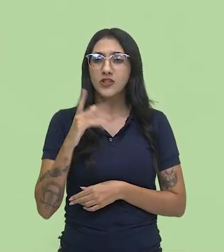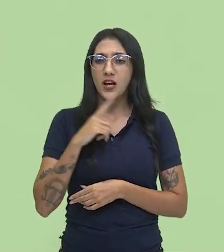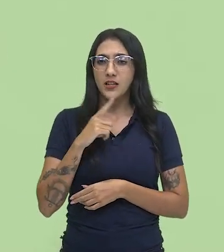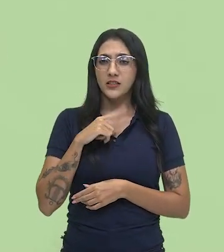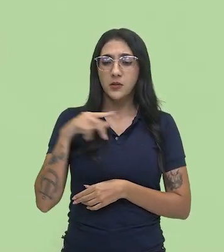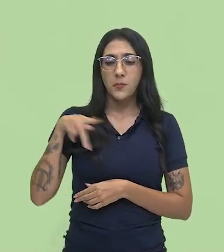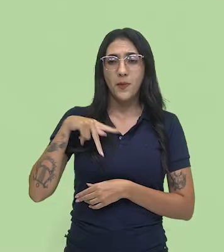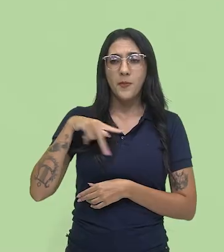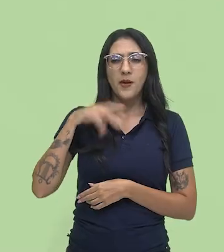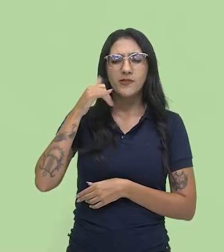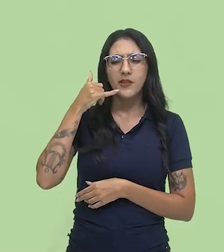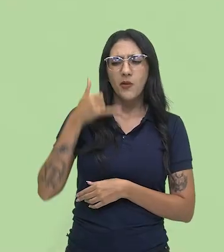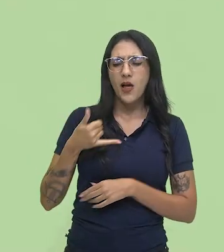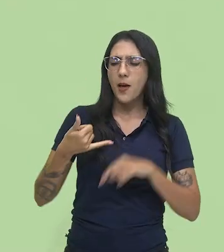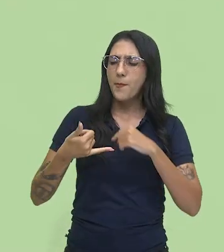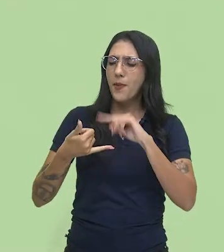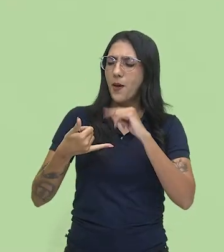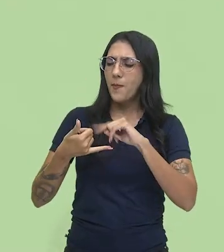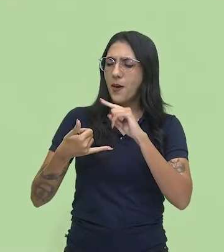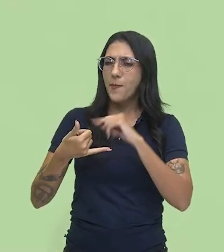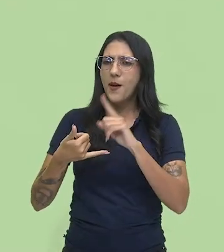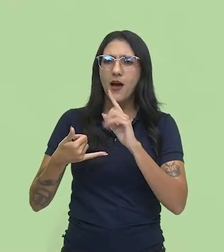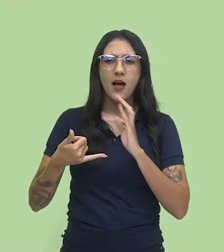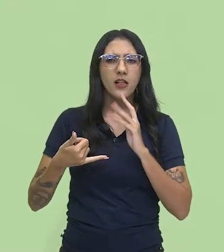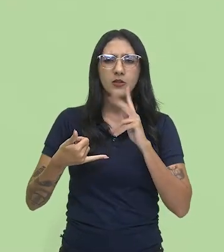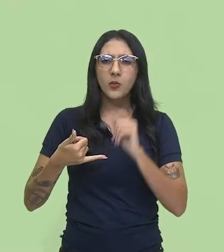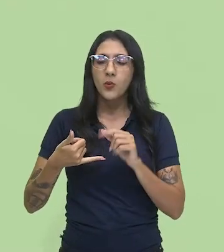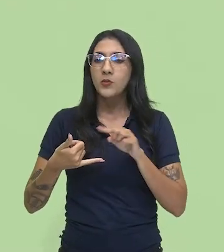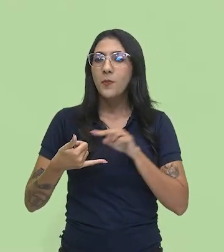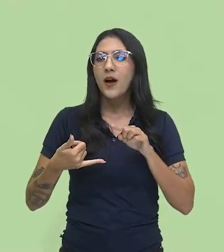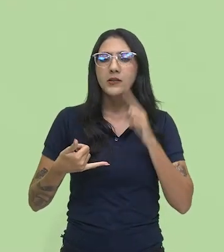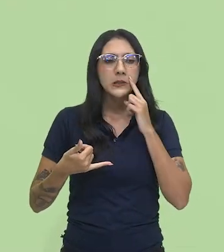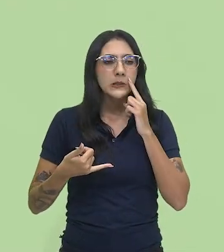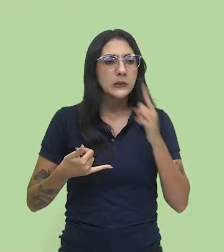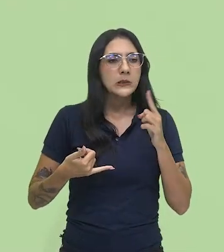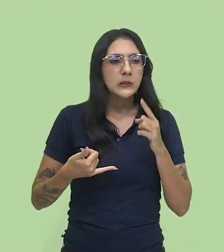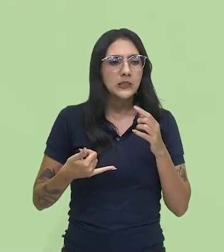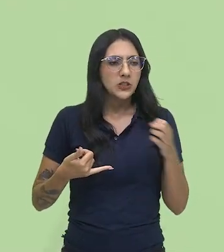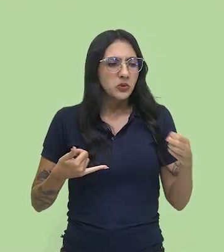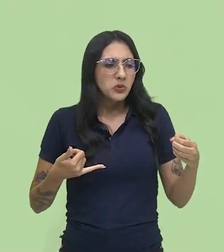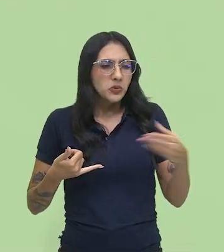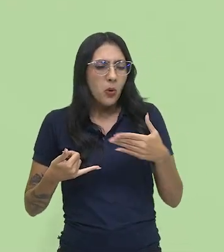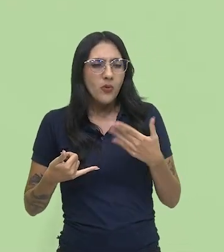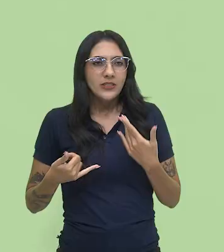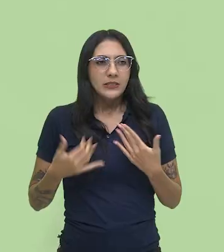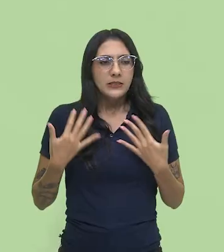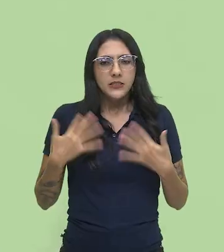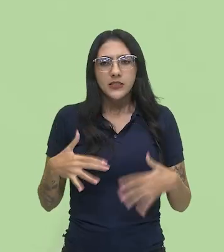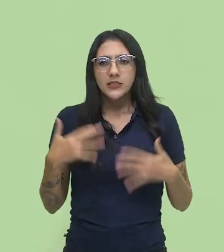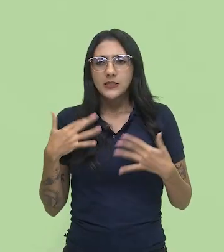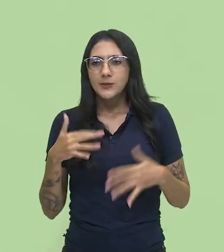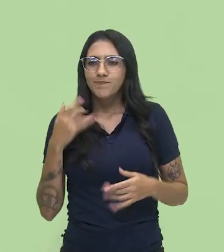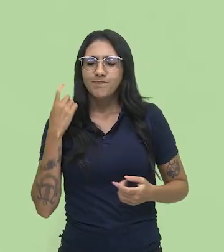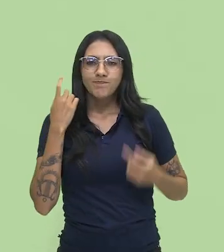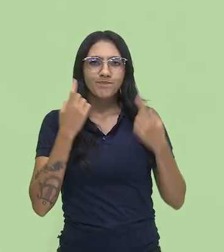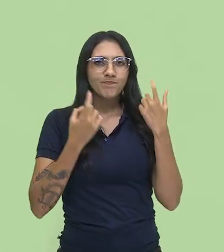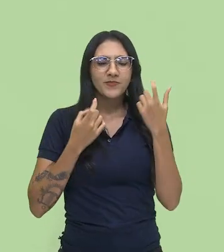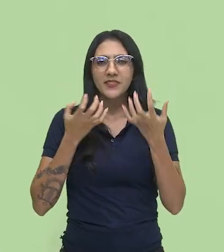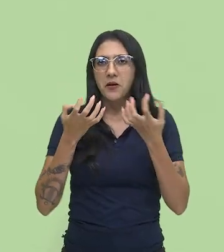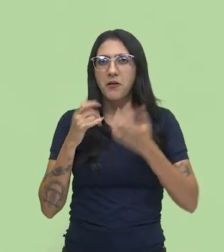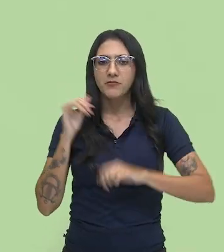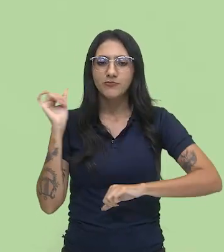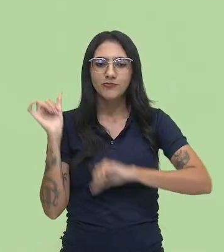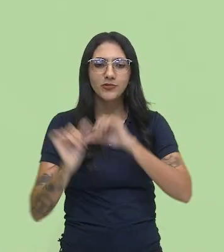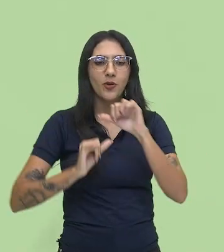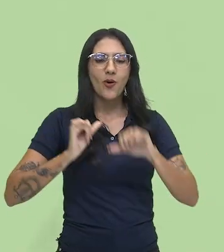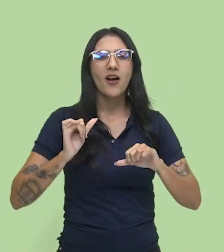celular, tem todas as funções, ele me atende, mas sai um celular novo e eu já quero